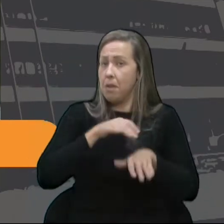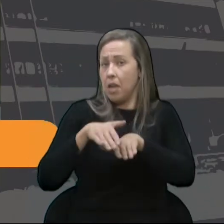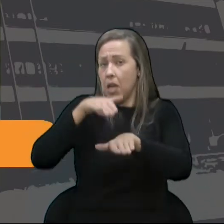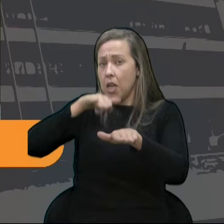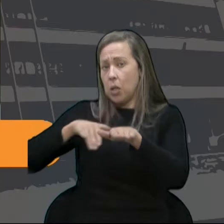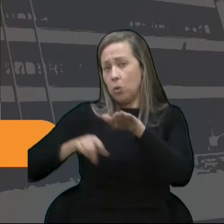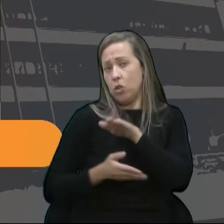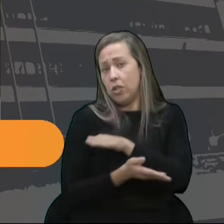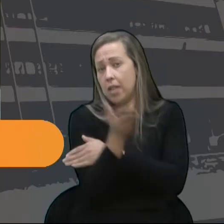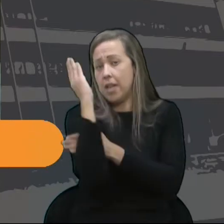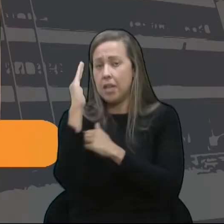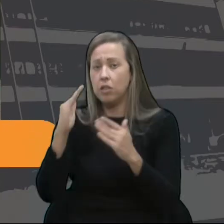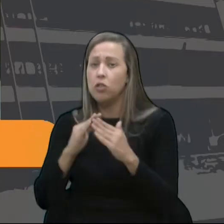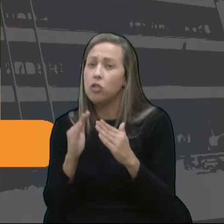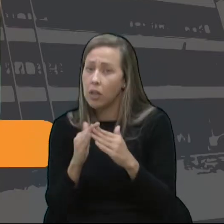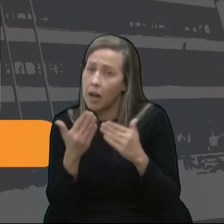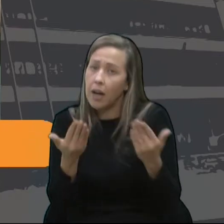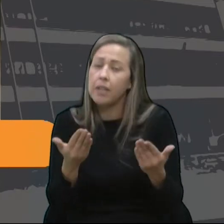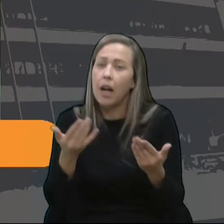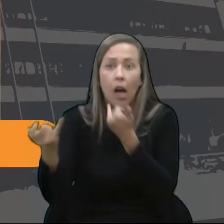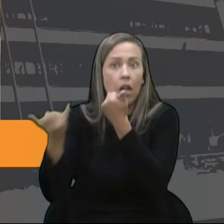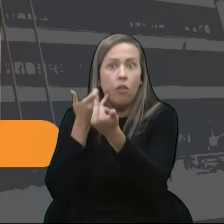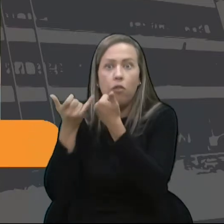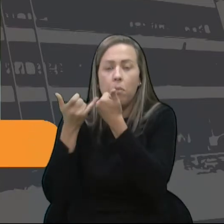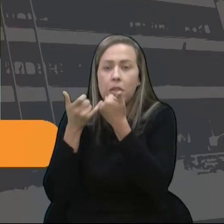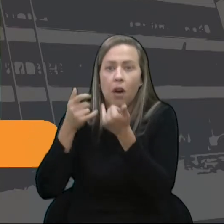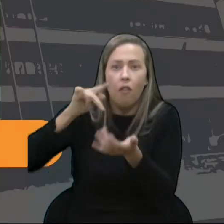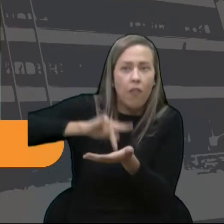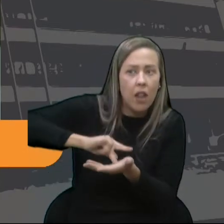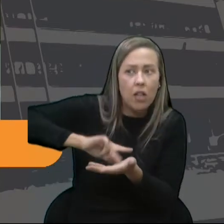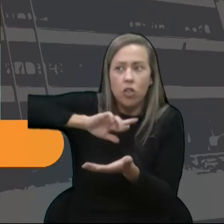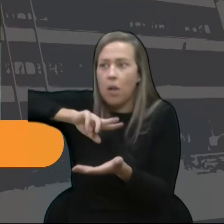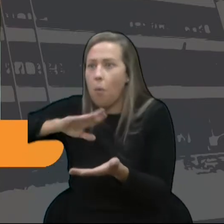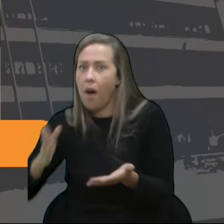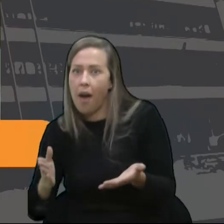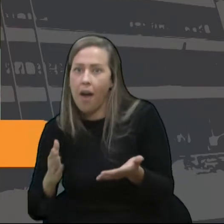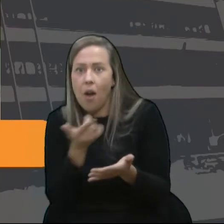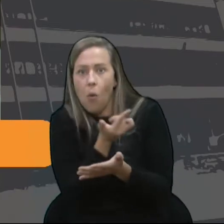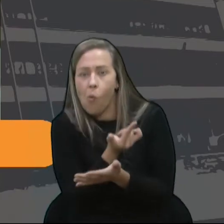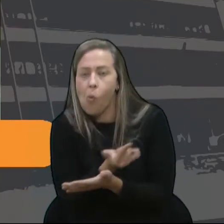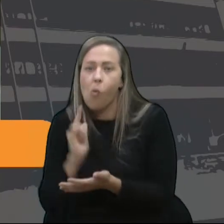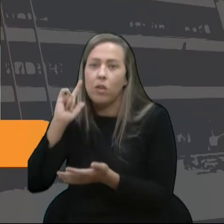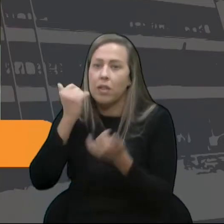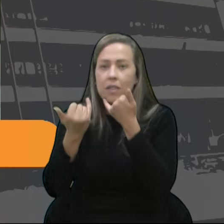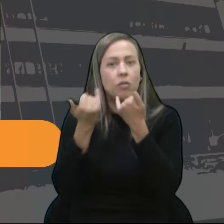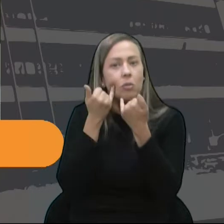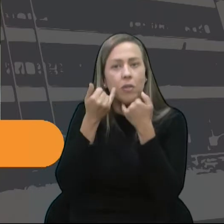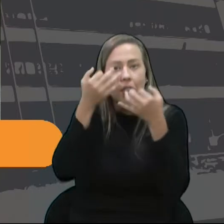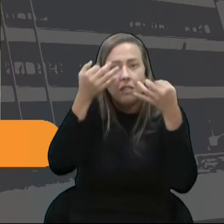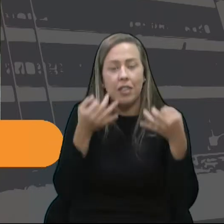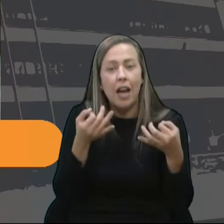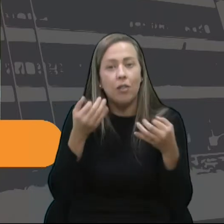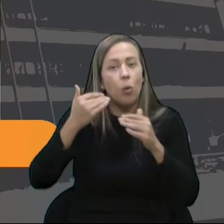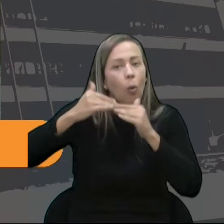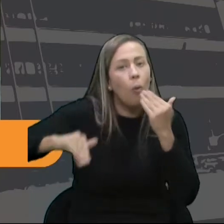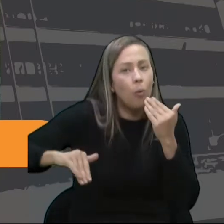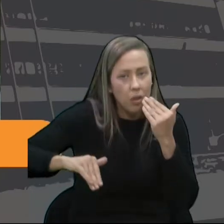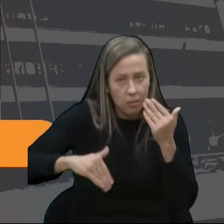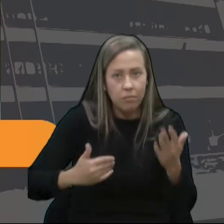de casa, por conta de informações que às vezes são ou precipitadas ou desencontradas,